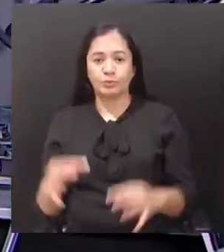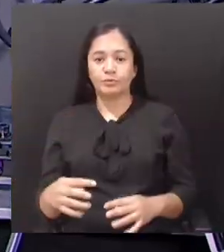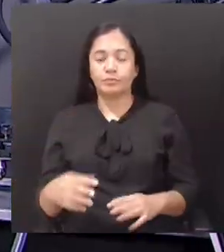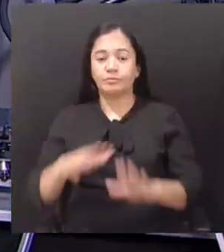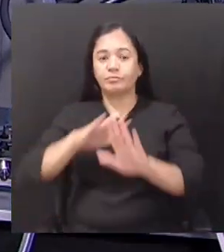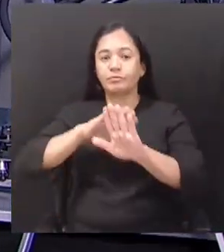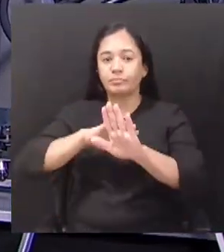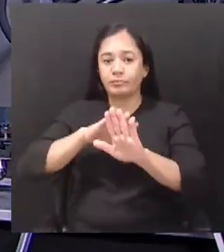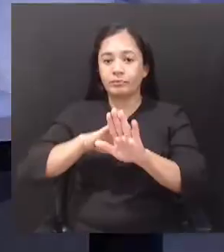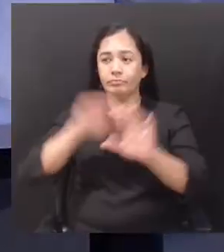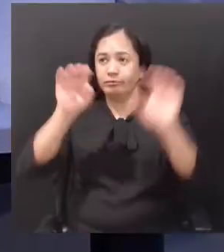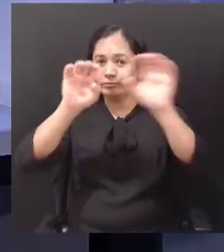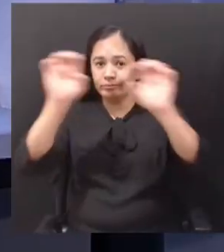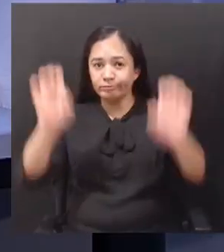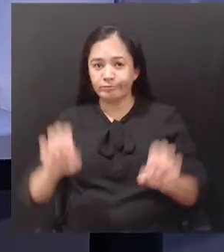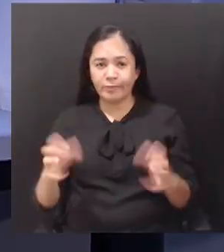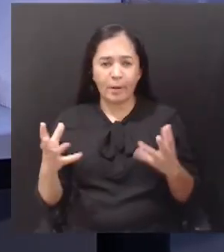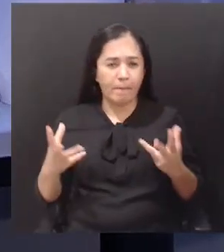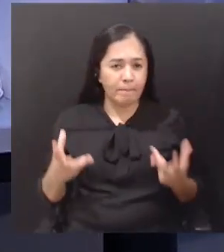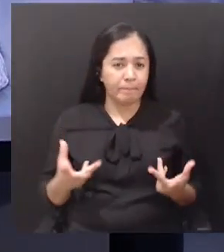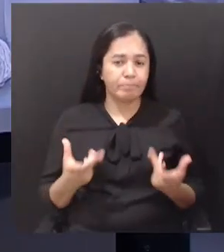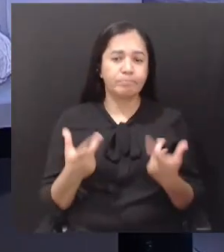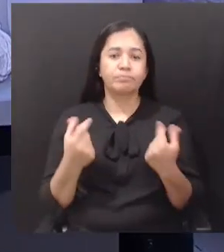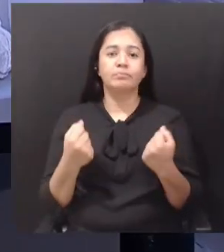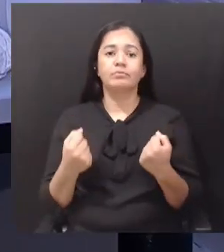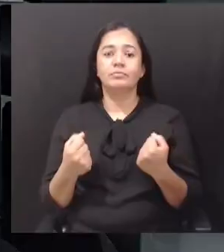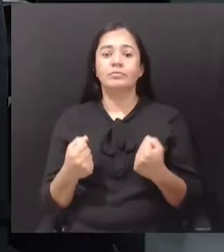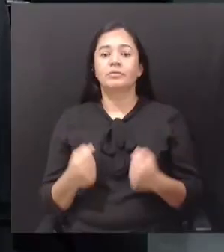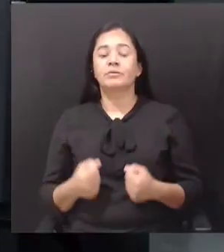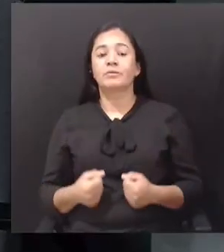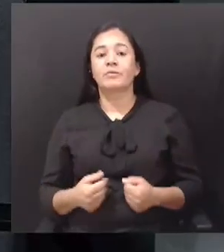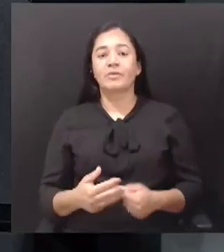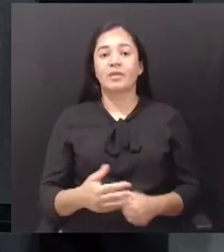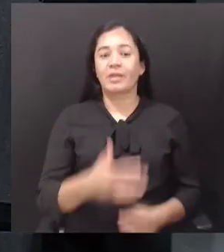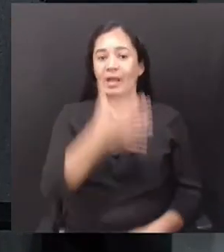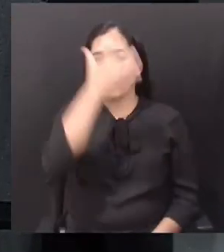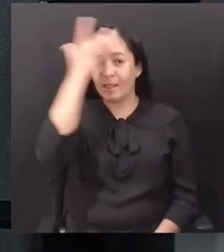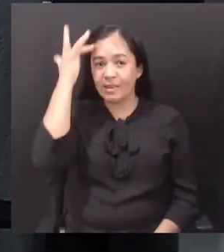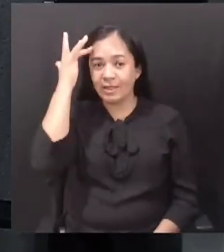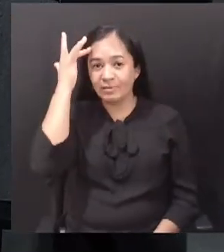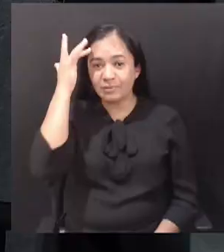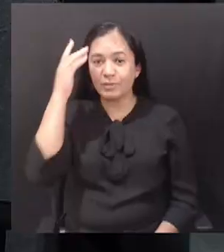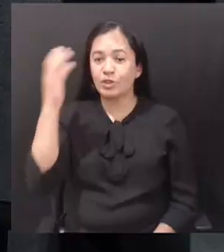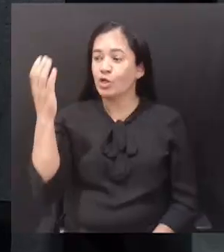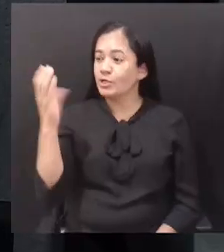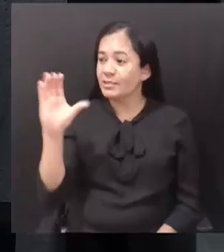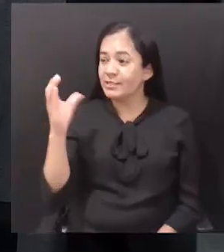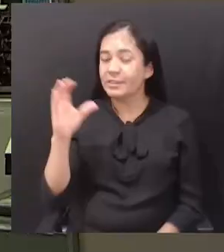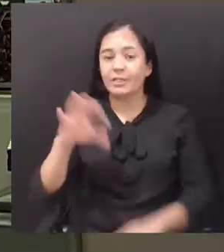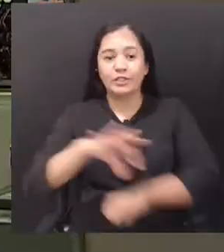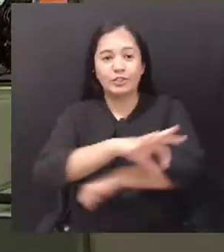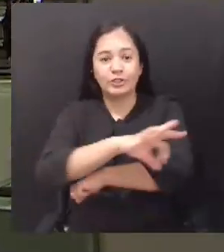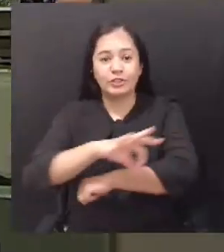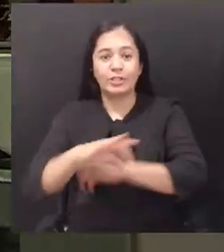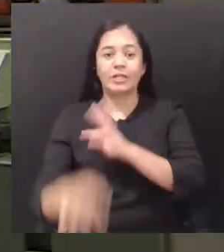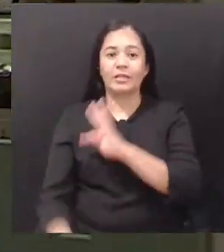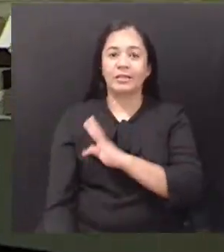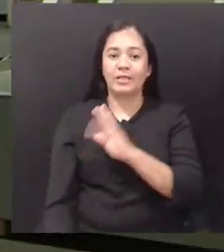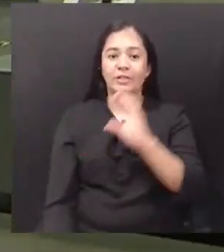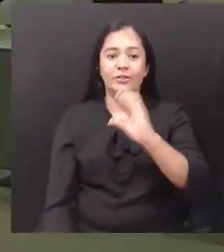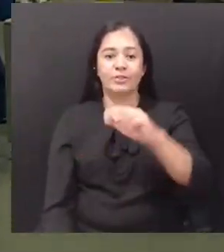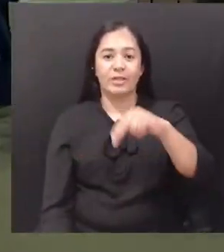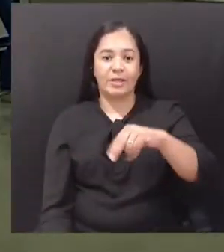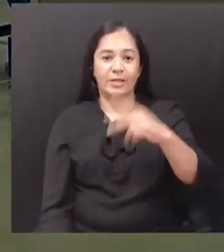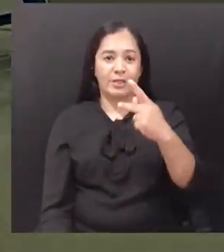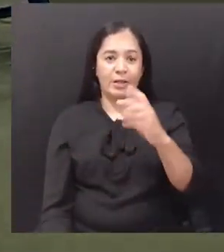estrutura fantástica estão as mentes de cientistas, engenheiros e técnicos do CNPq. Eles formam